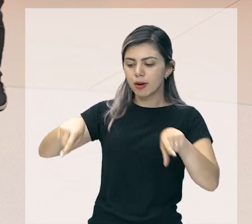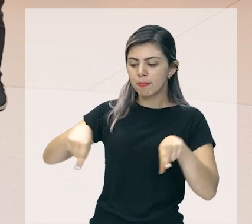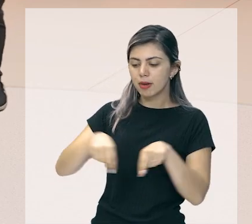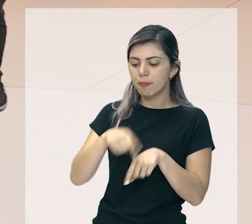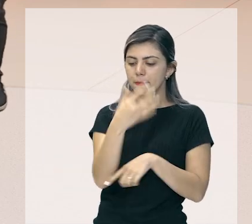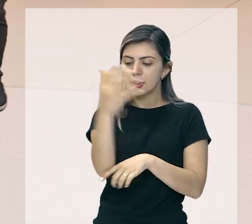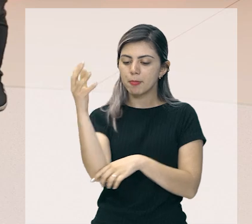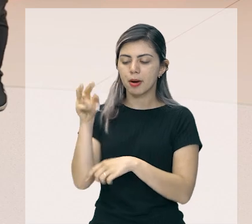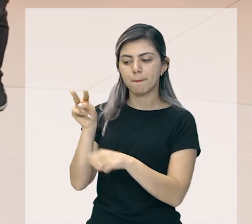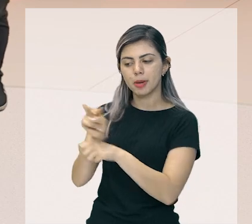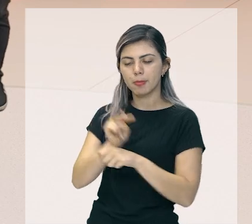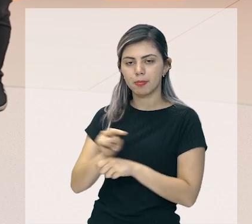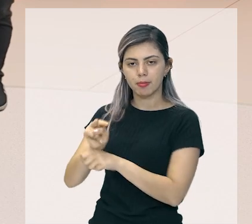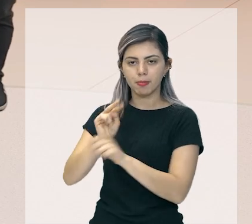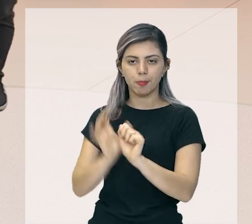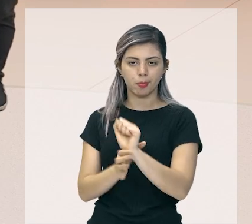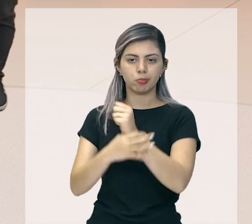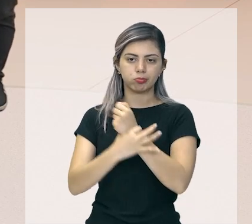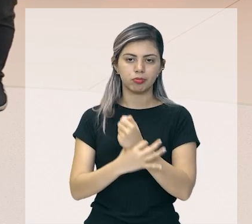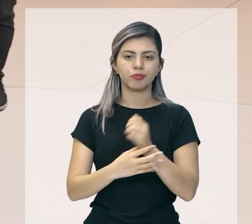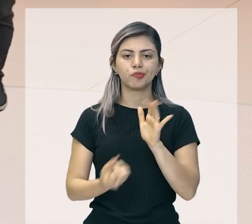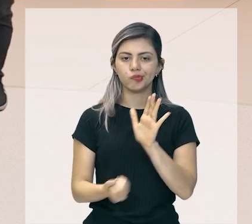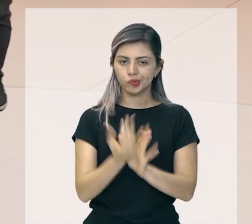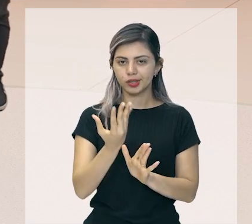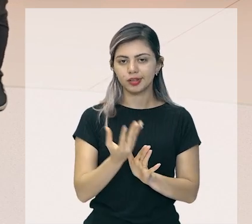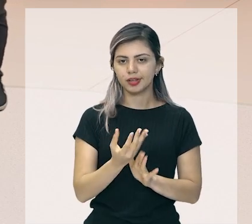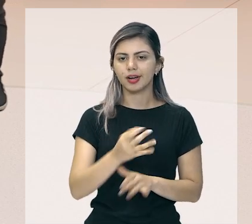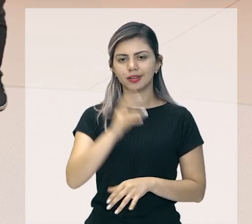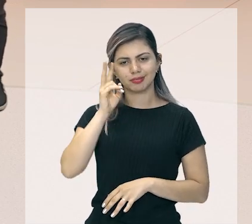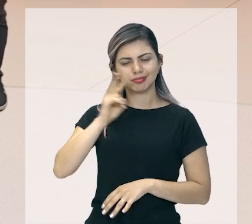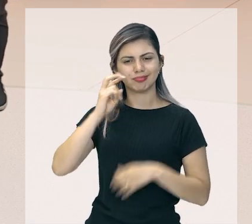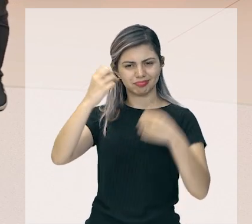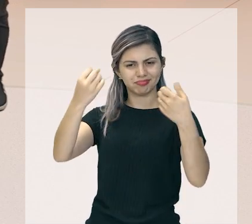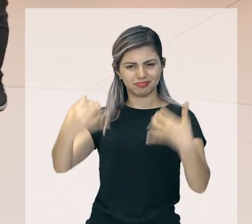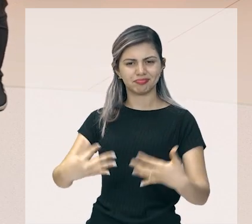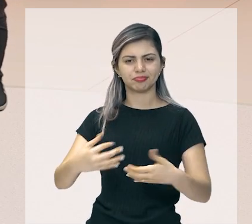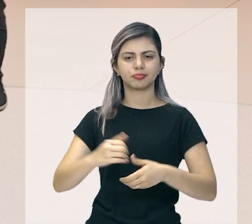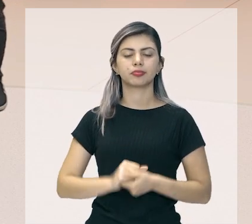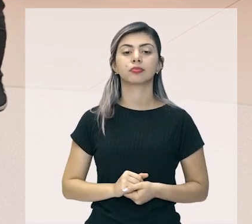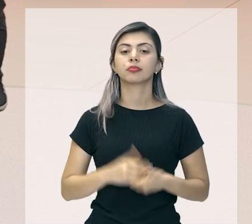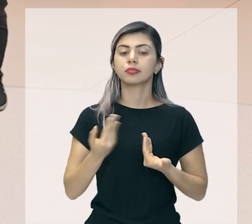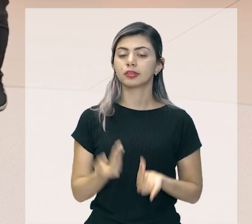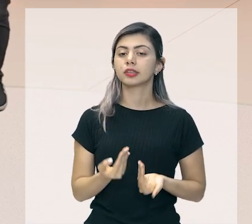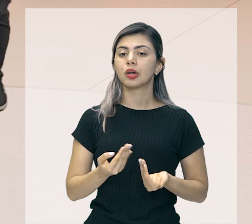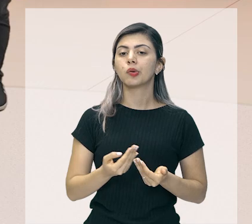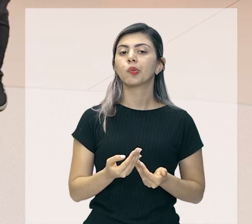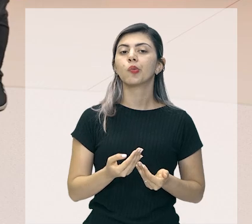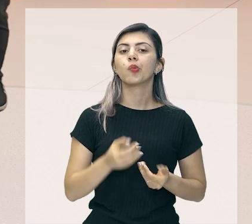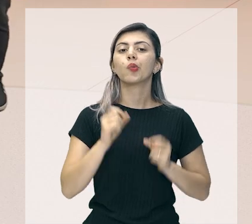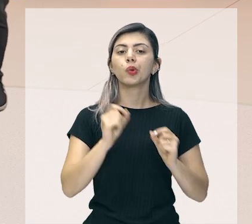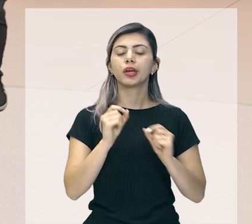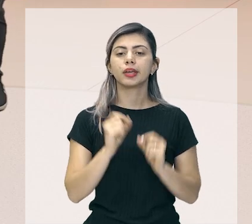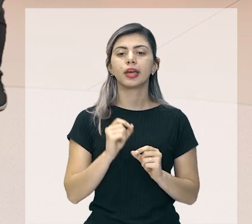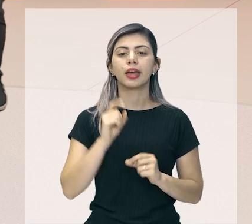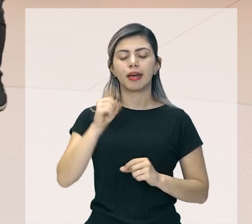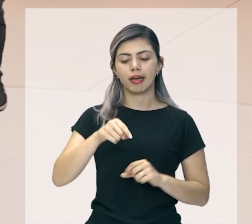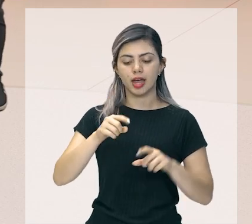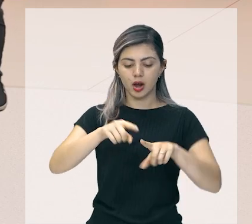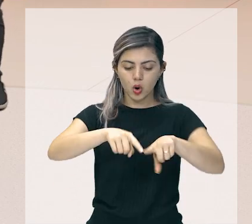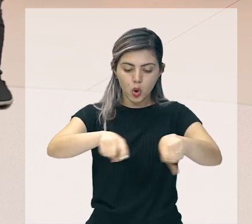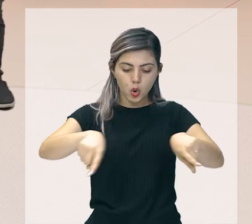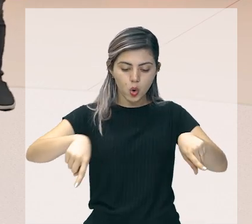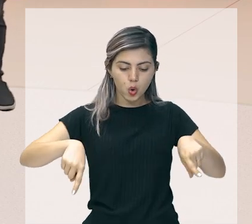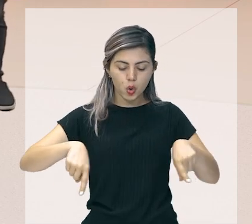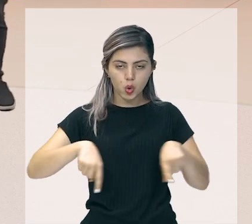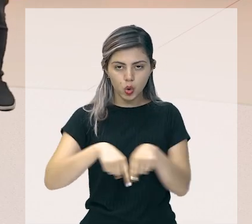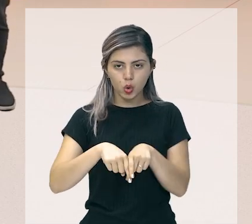Verificamos ali, foi criado o Sistema Nacional de Unidades de Conservação, né? E o termo unidade de conservação, que é uma área